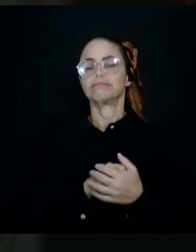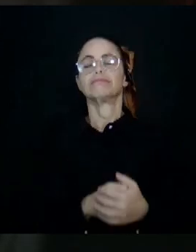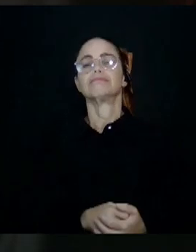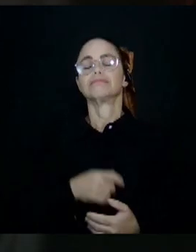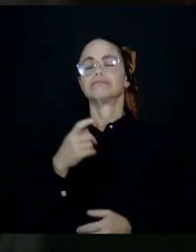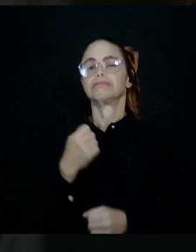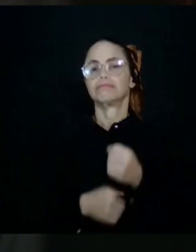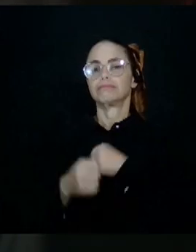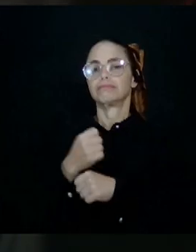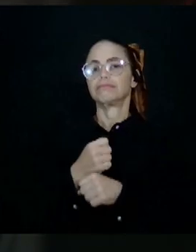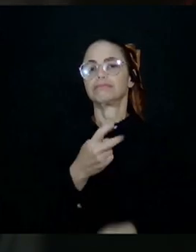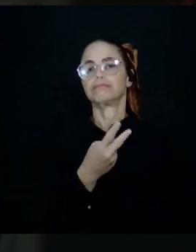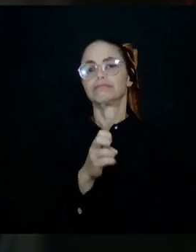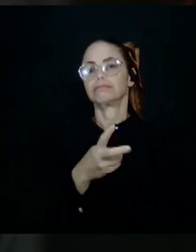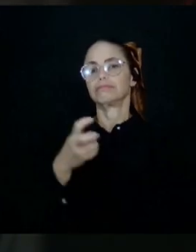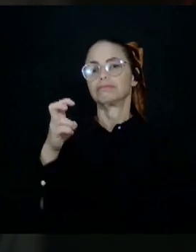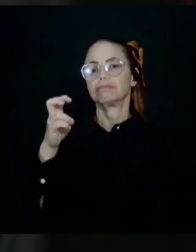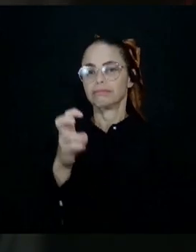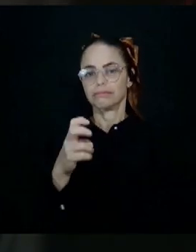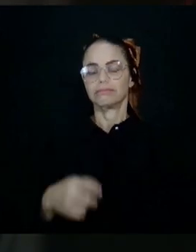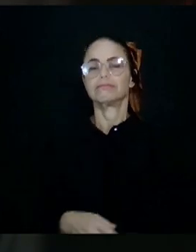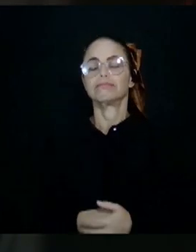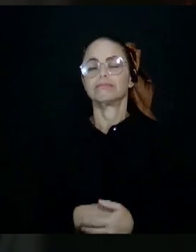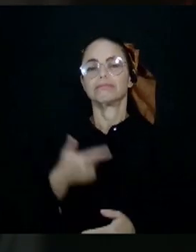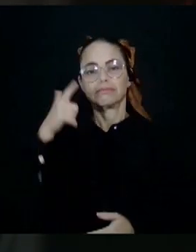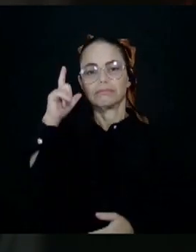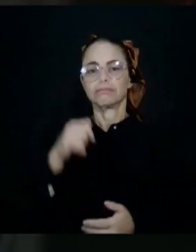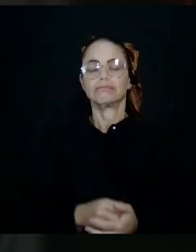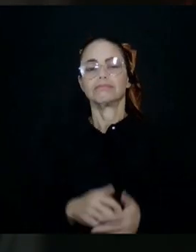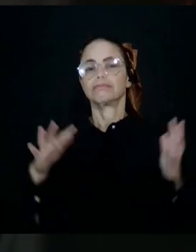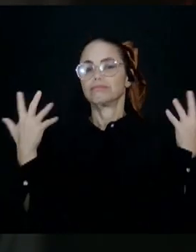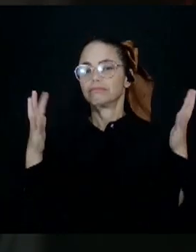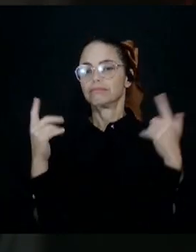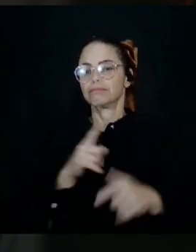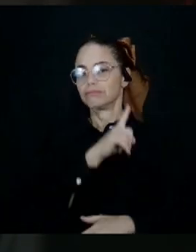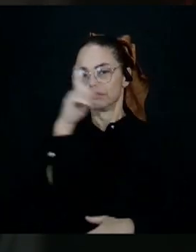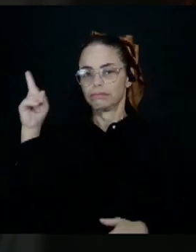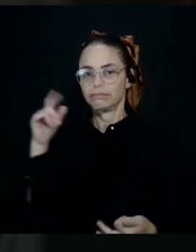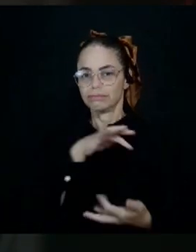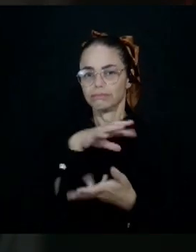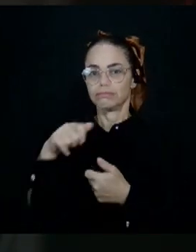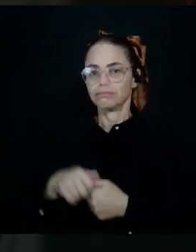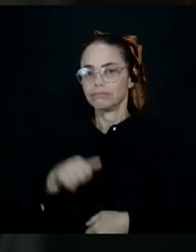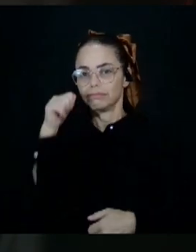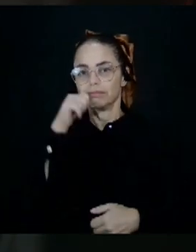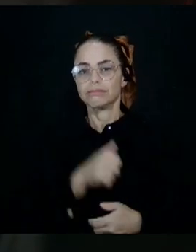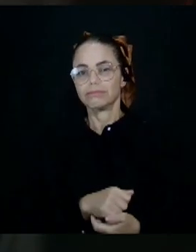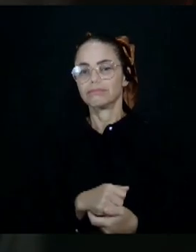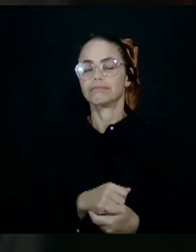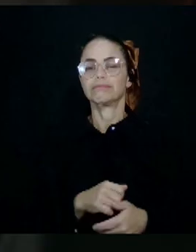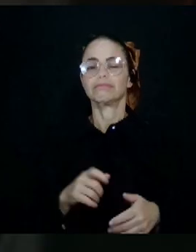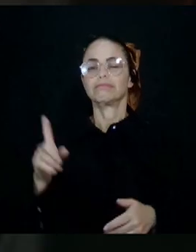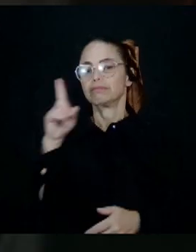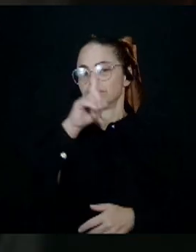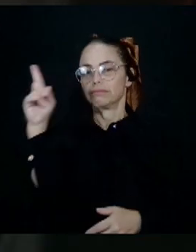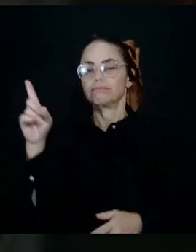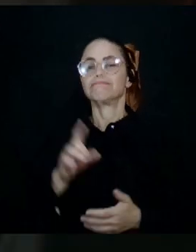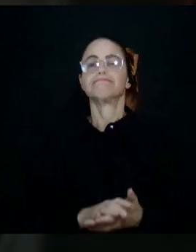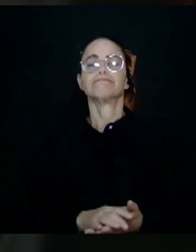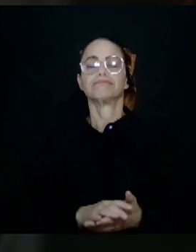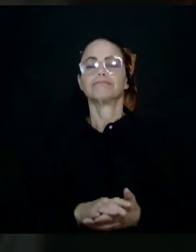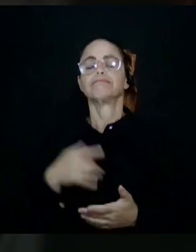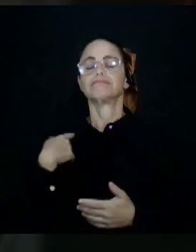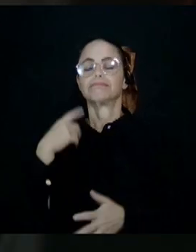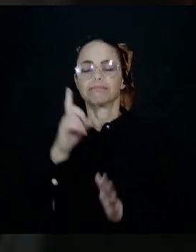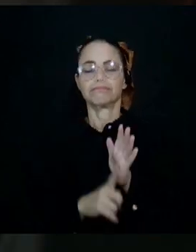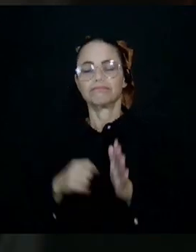bom, gente? E ontem nós celebramos o Dia Internacional das Mulheres, uma data de luta pelo direito à vida e